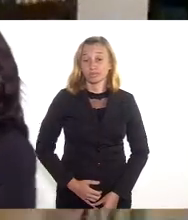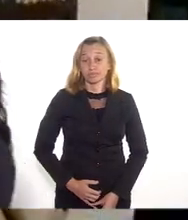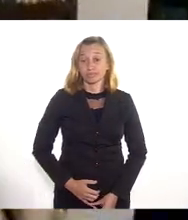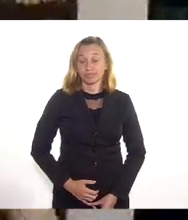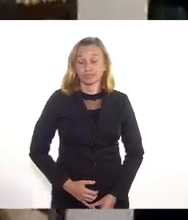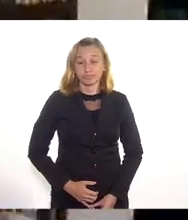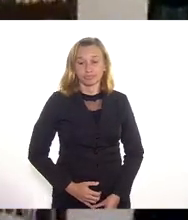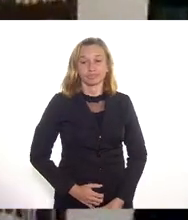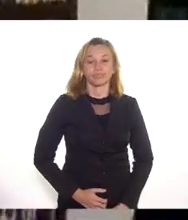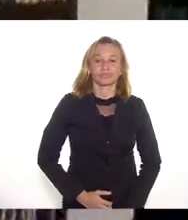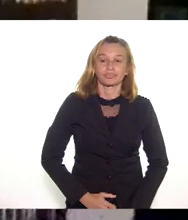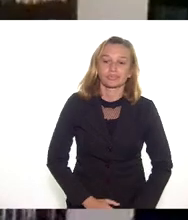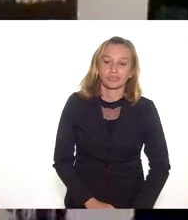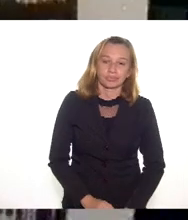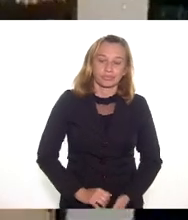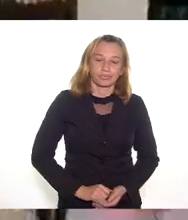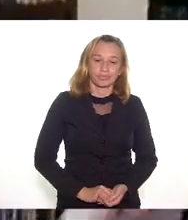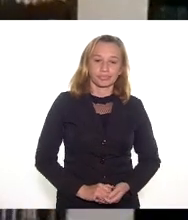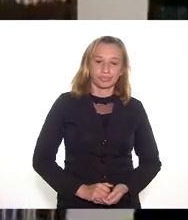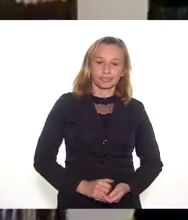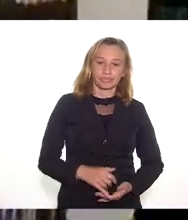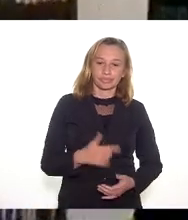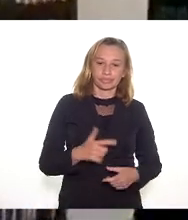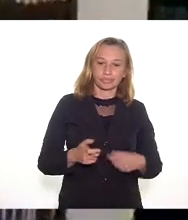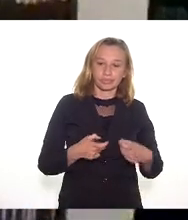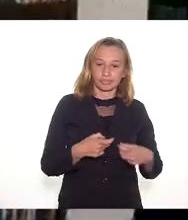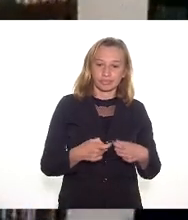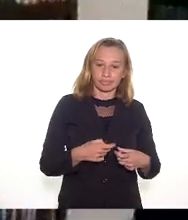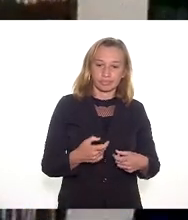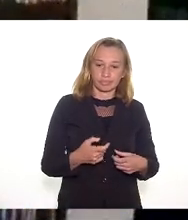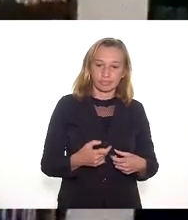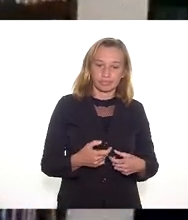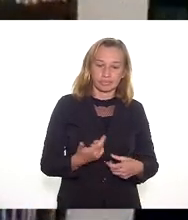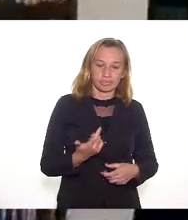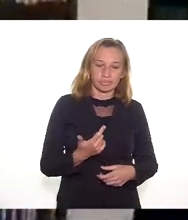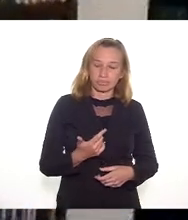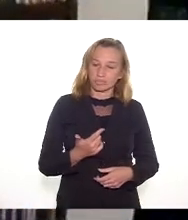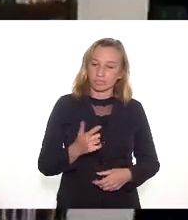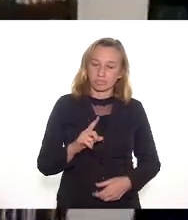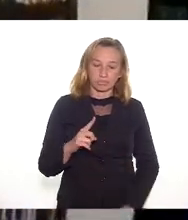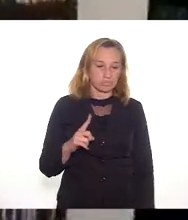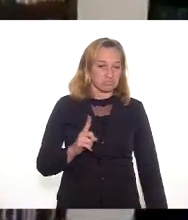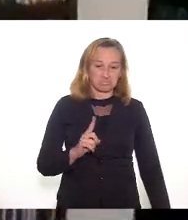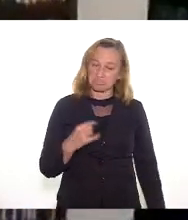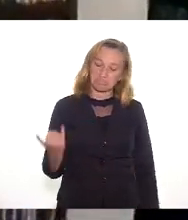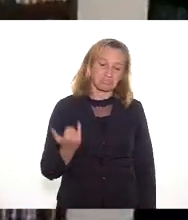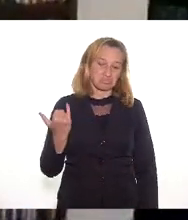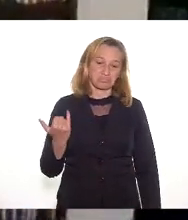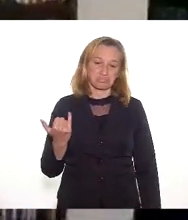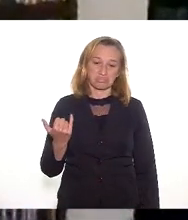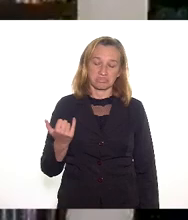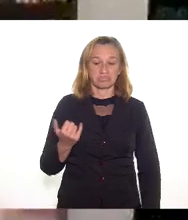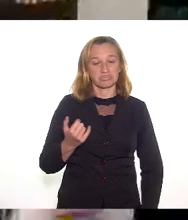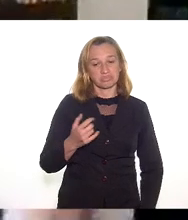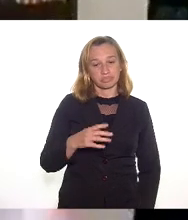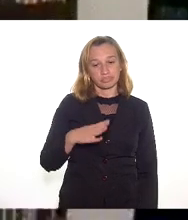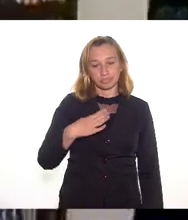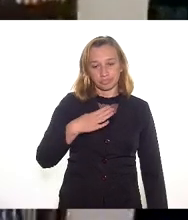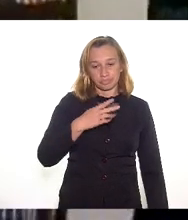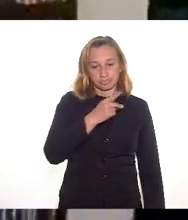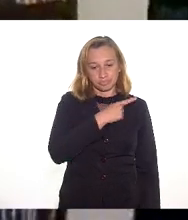se não tiver conflito não interessa para ele por mais nobre por mais